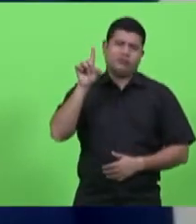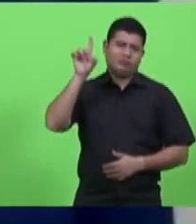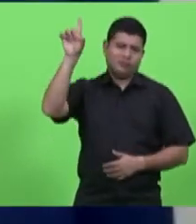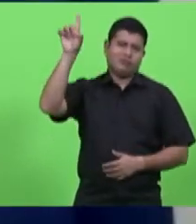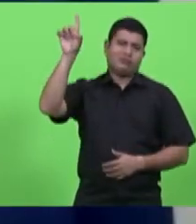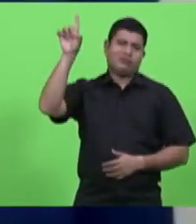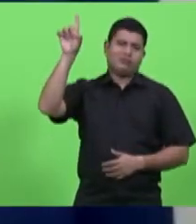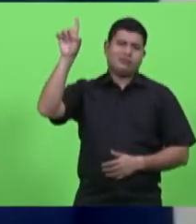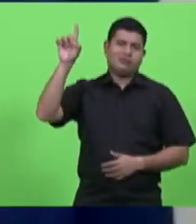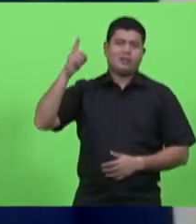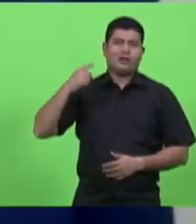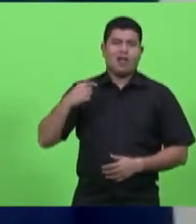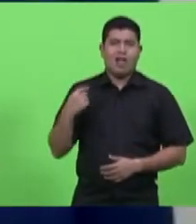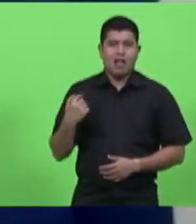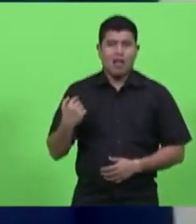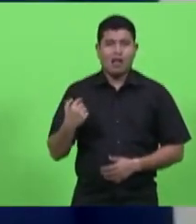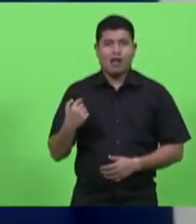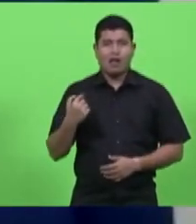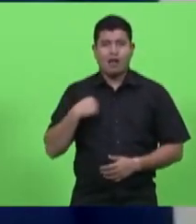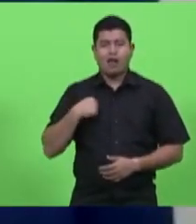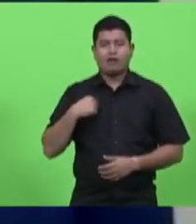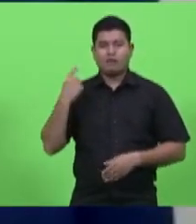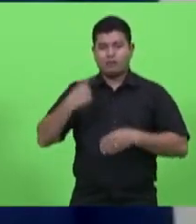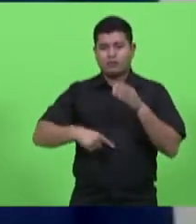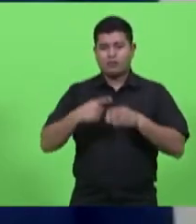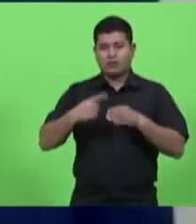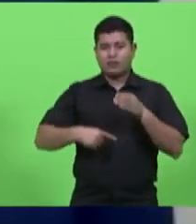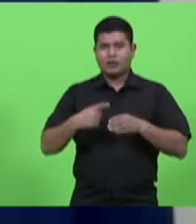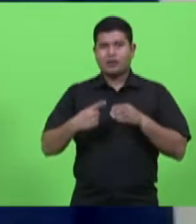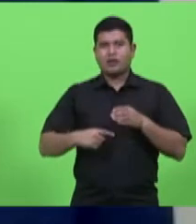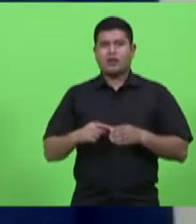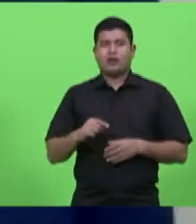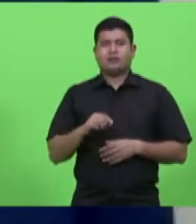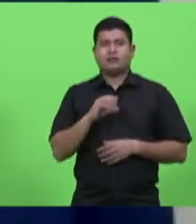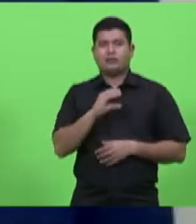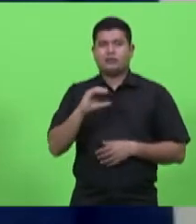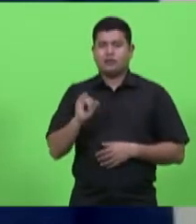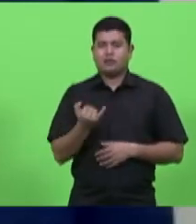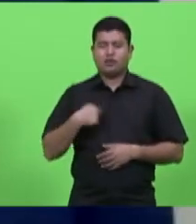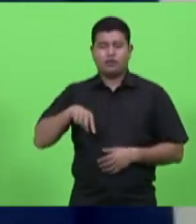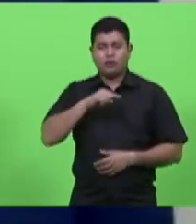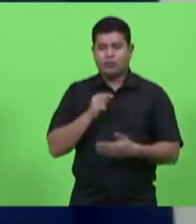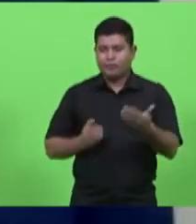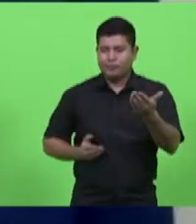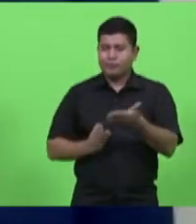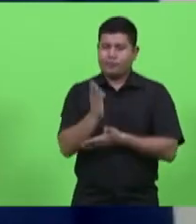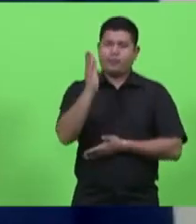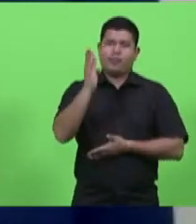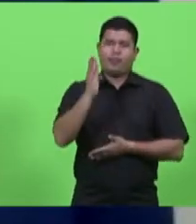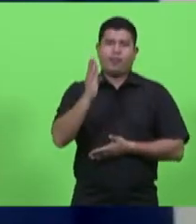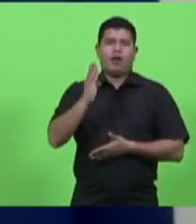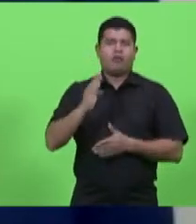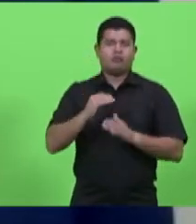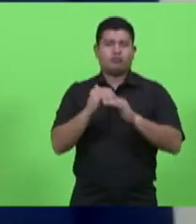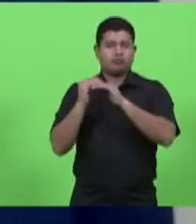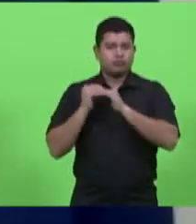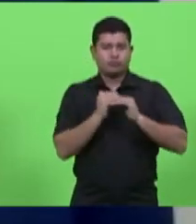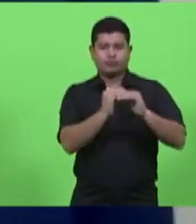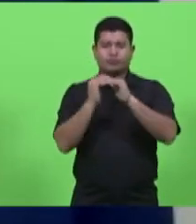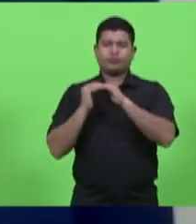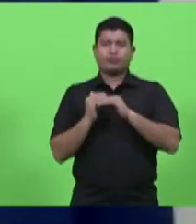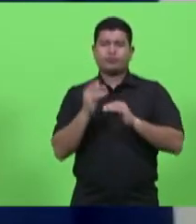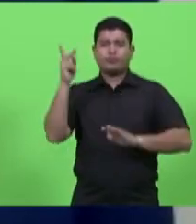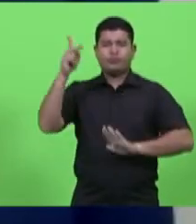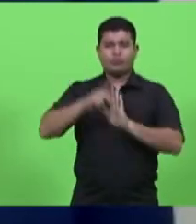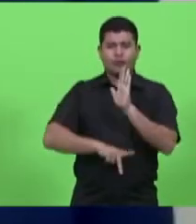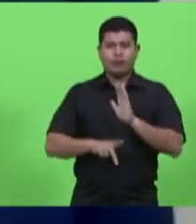Eu faço parte da Comissão de Finanças e nós aprovamos por unanimidade o projeto no qual o